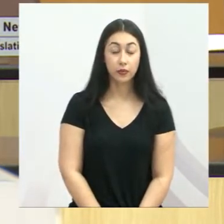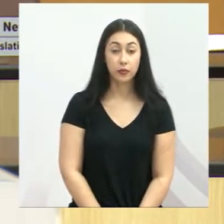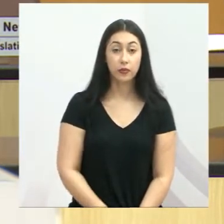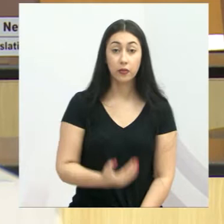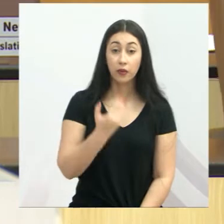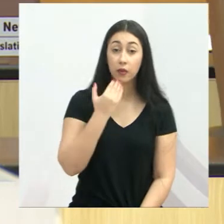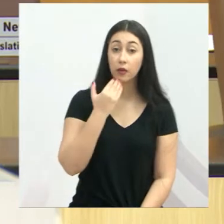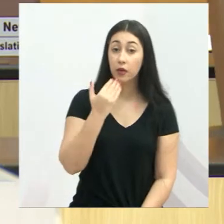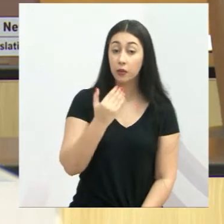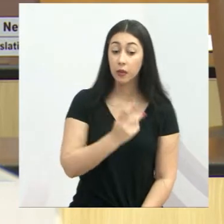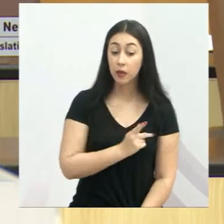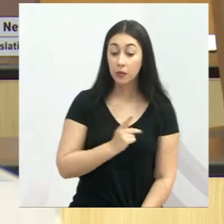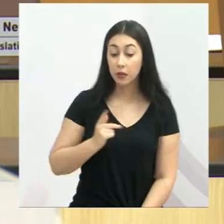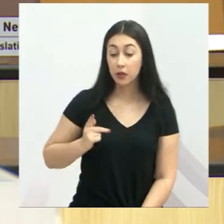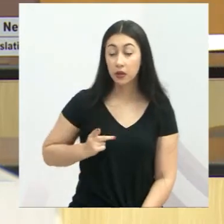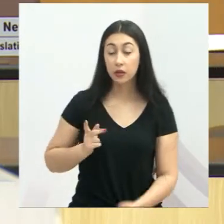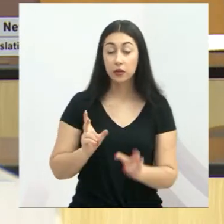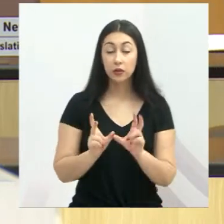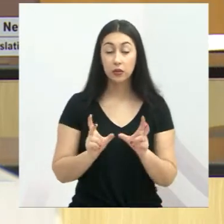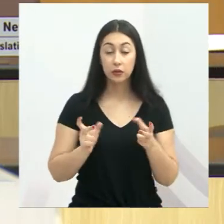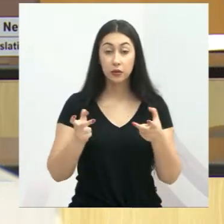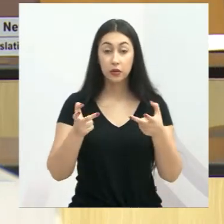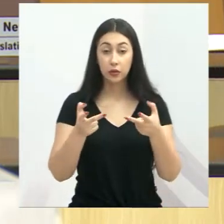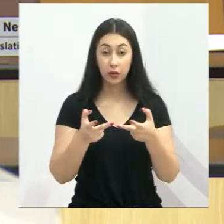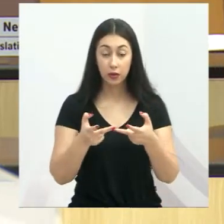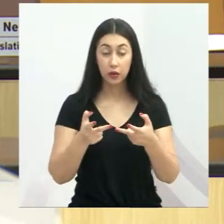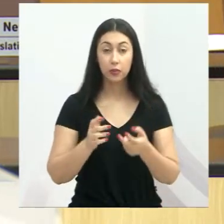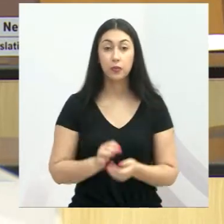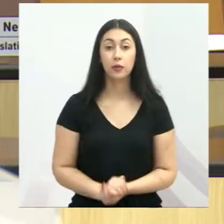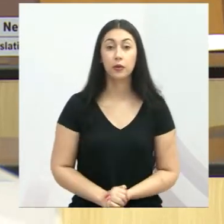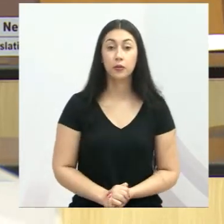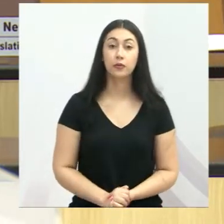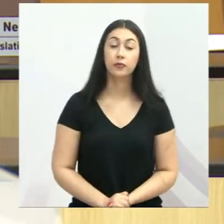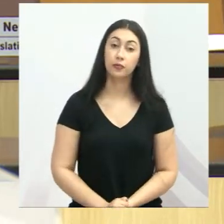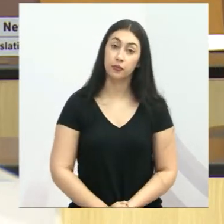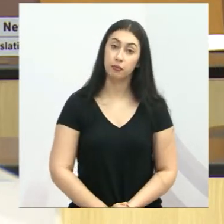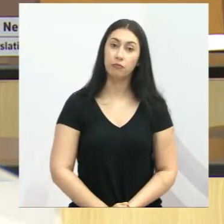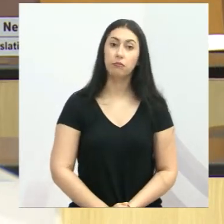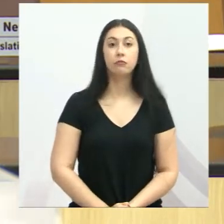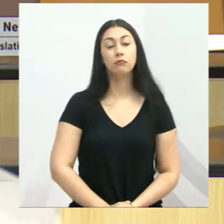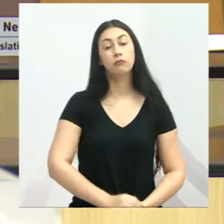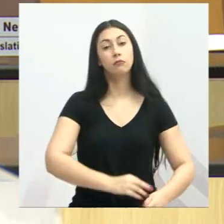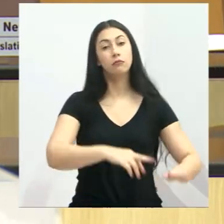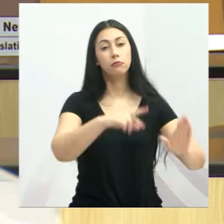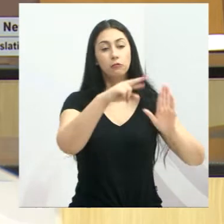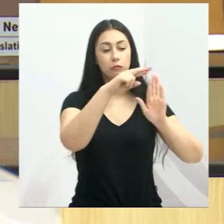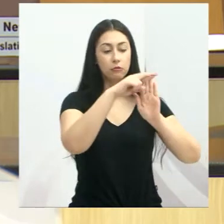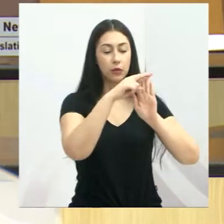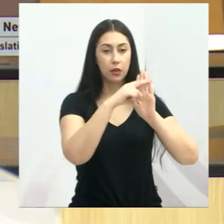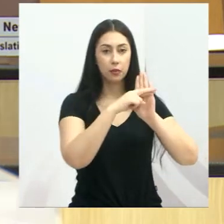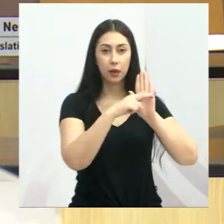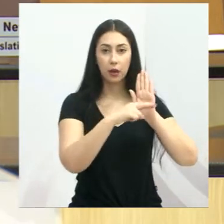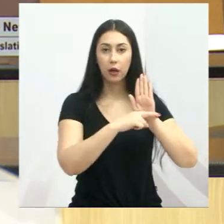Requeremos ao excelentíssimo senhor presidente desta casa, ouvido e aprovado pelo